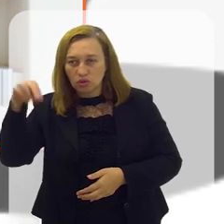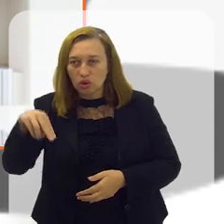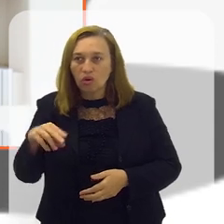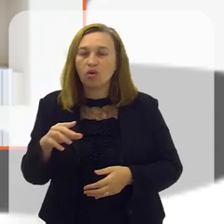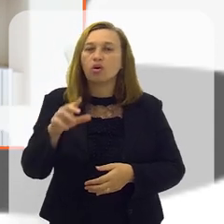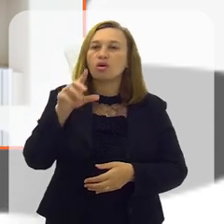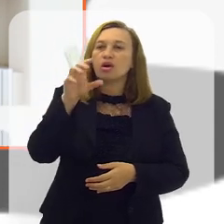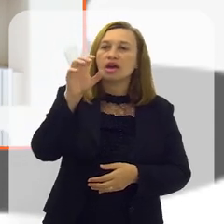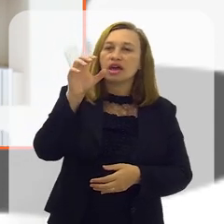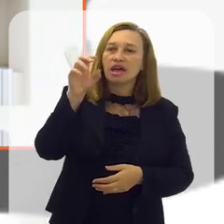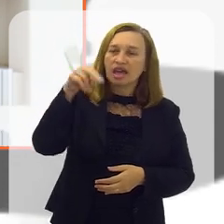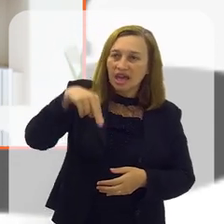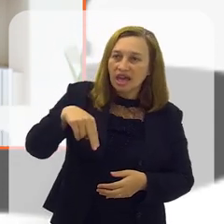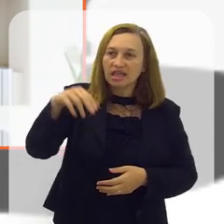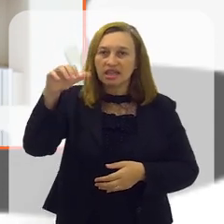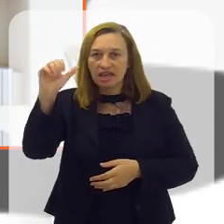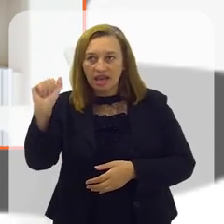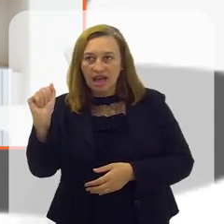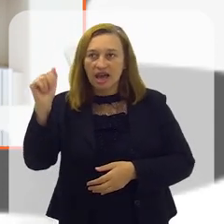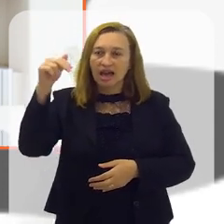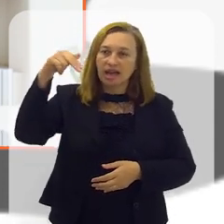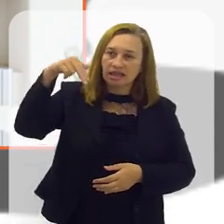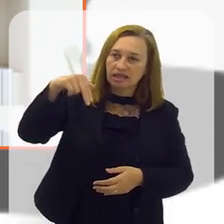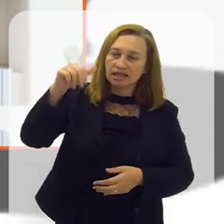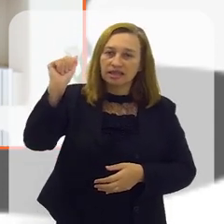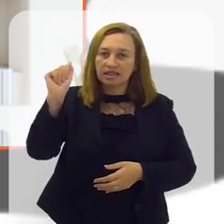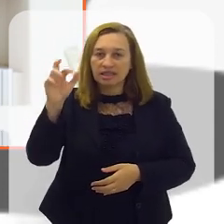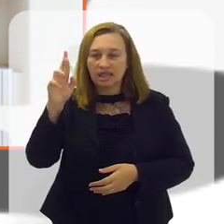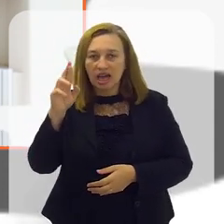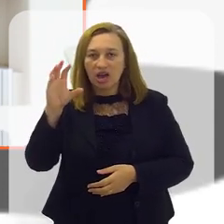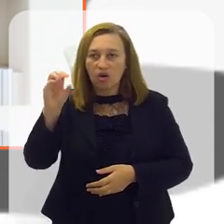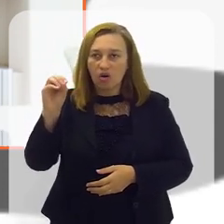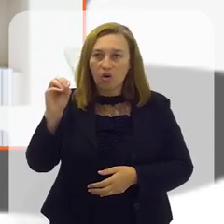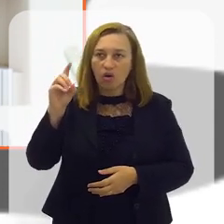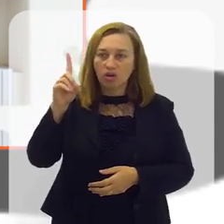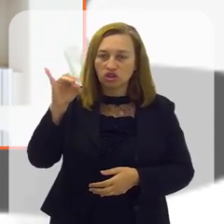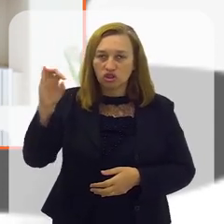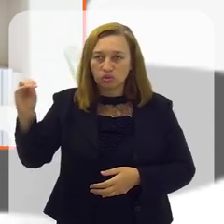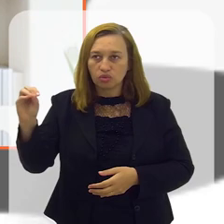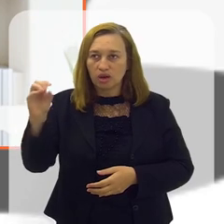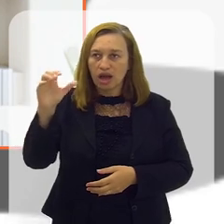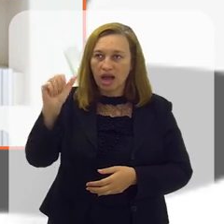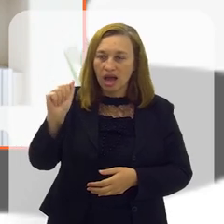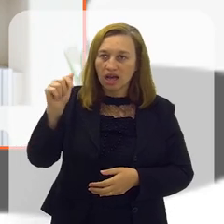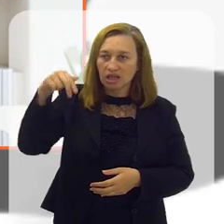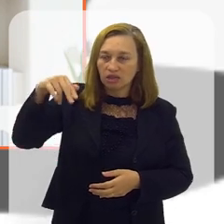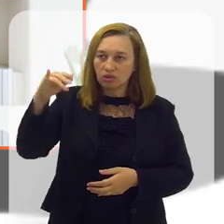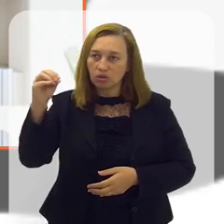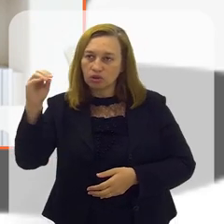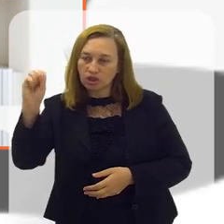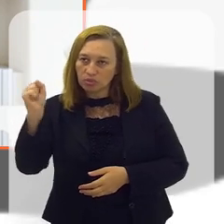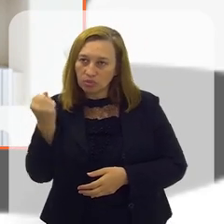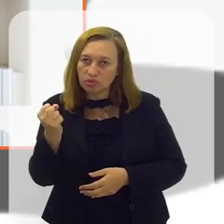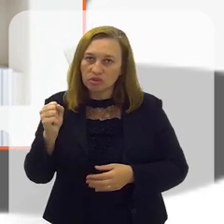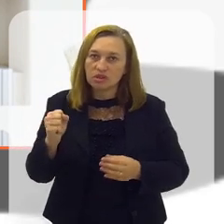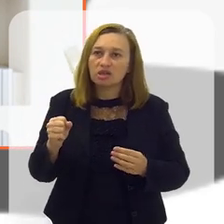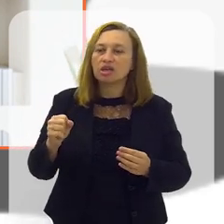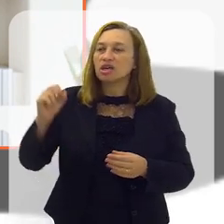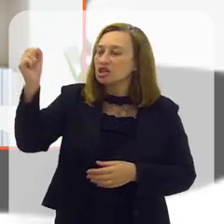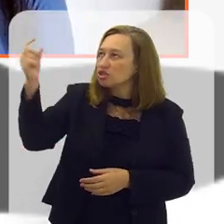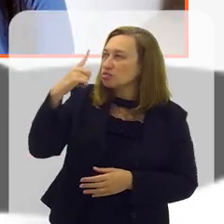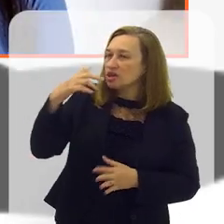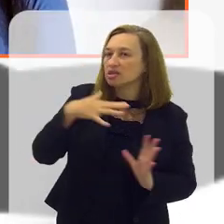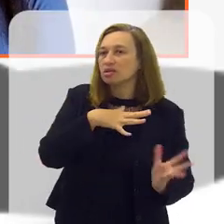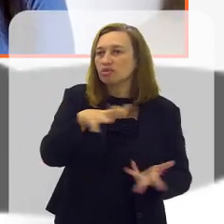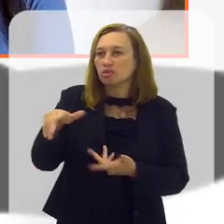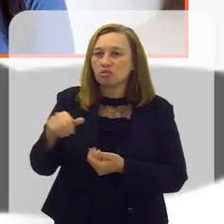AA, NA, que é Neuróticos Anônimos, Narcóticos Anônimos. Quer dizer, os Alcoólicos Anônimos serviram de inspiração pelo mundo